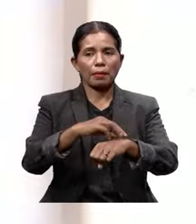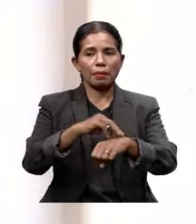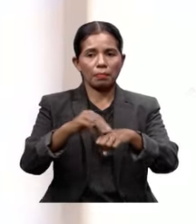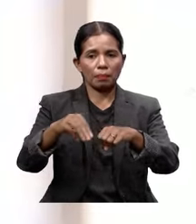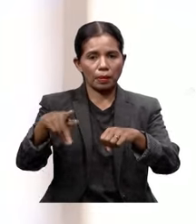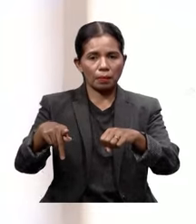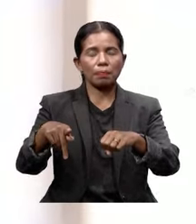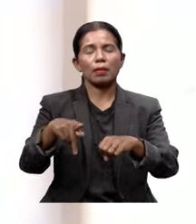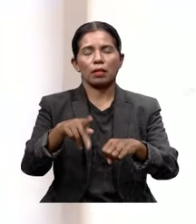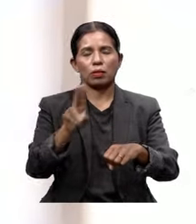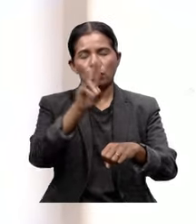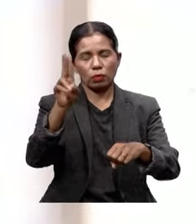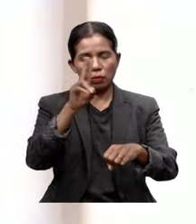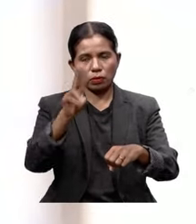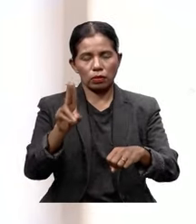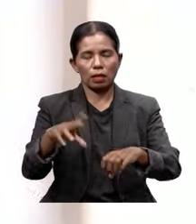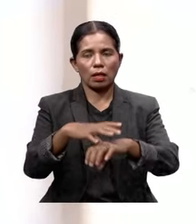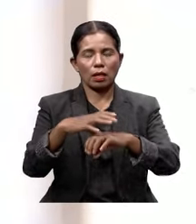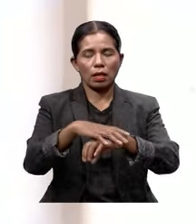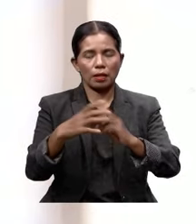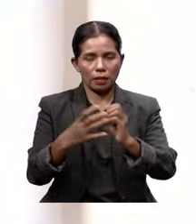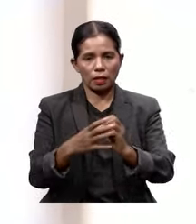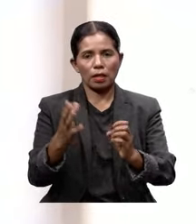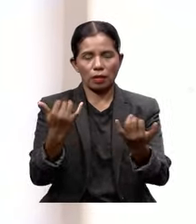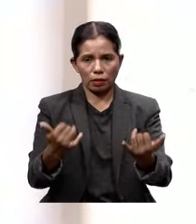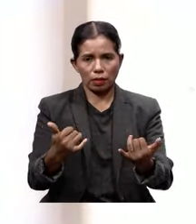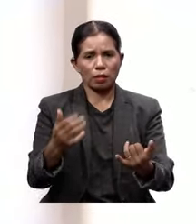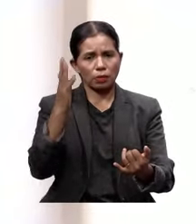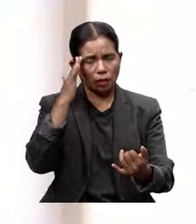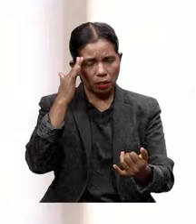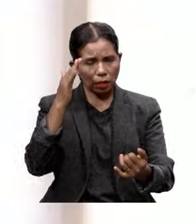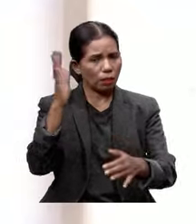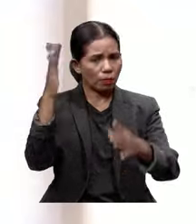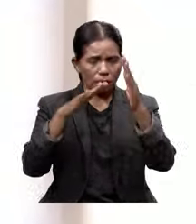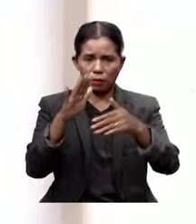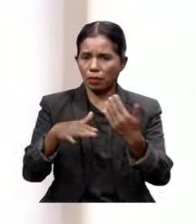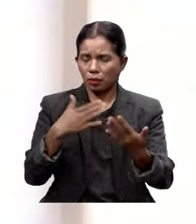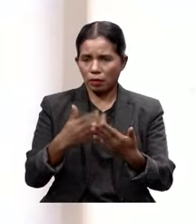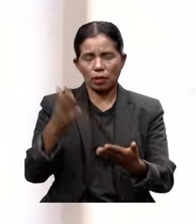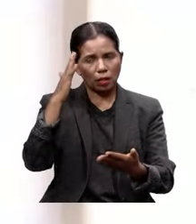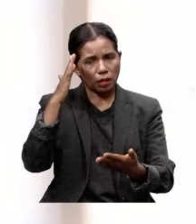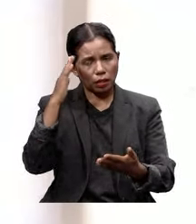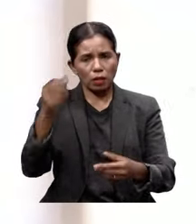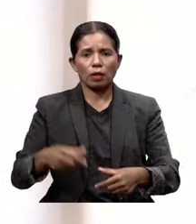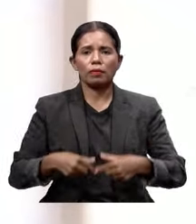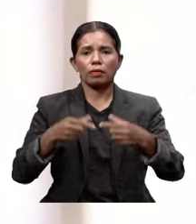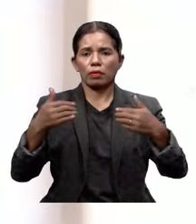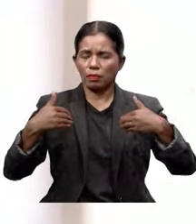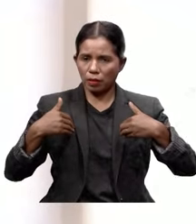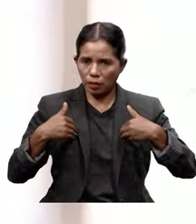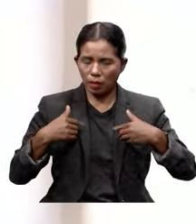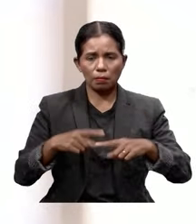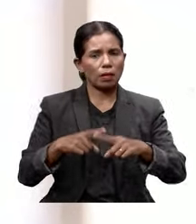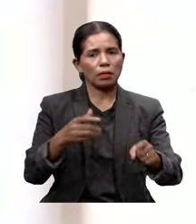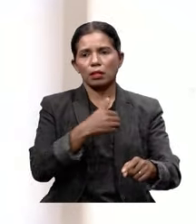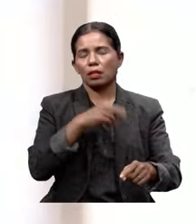sirroto a tu descobre problemas sirroto a tu descobre potencialidade nebe maquija, mas vê se dá